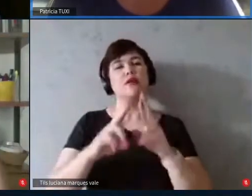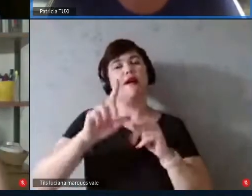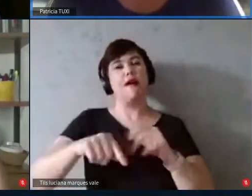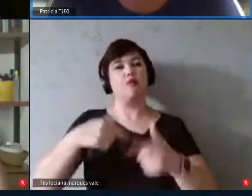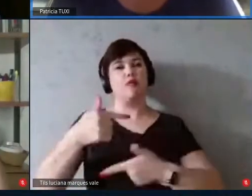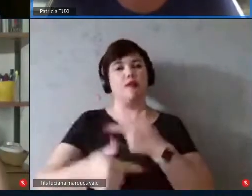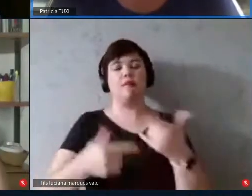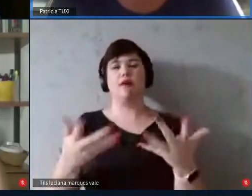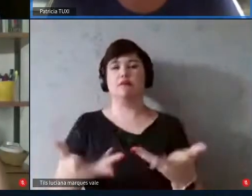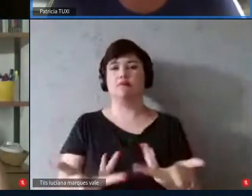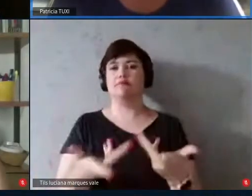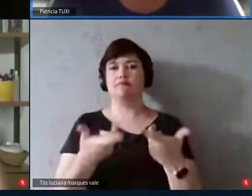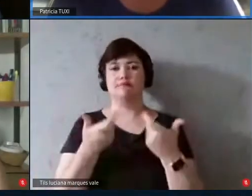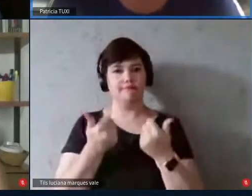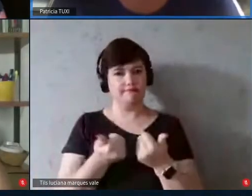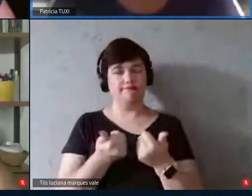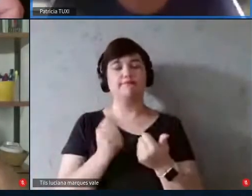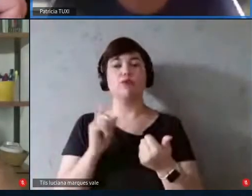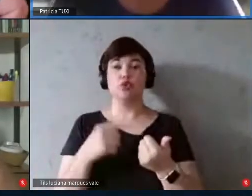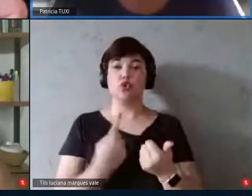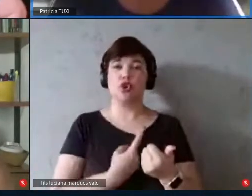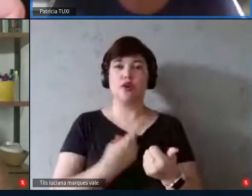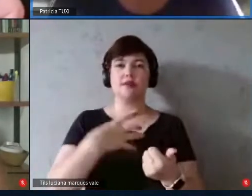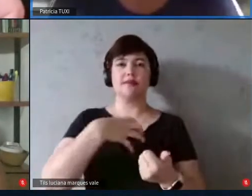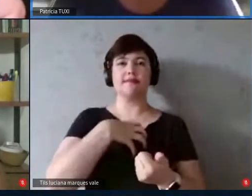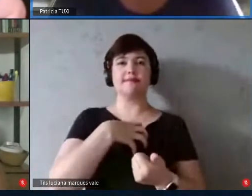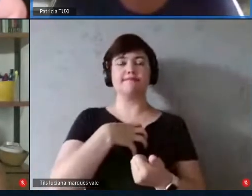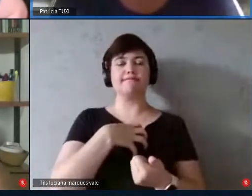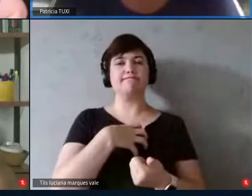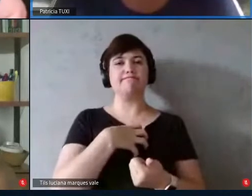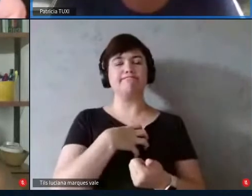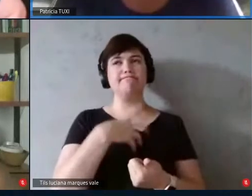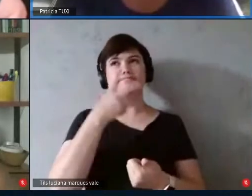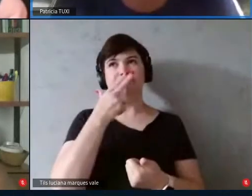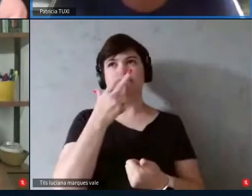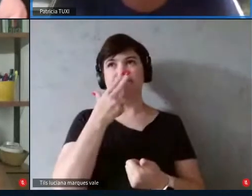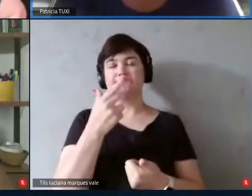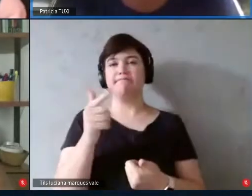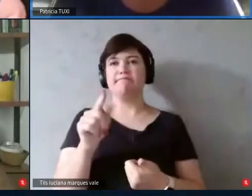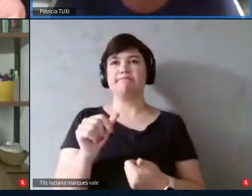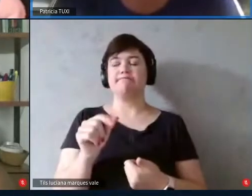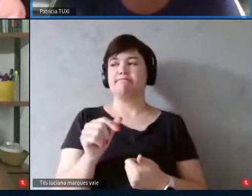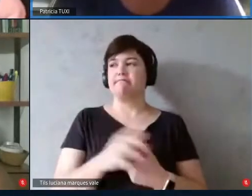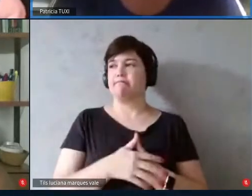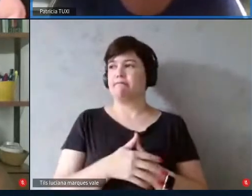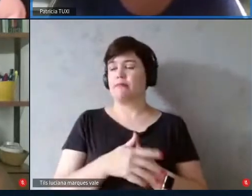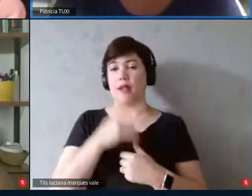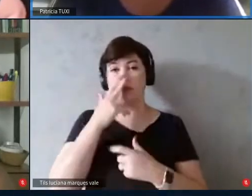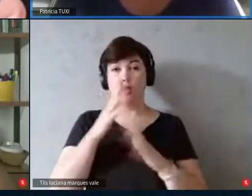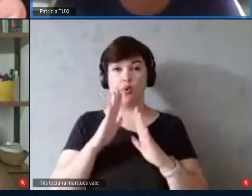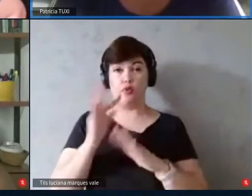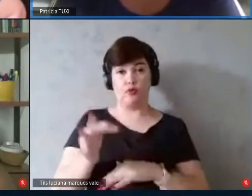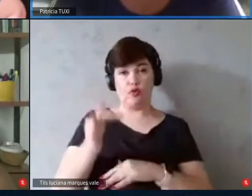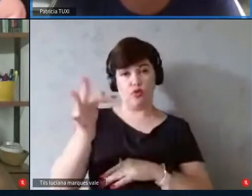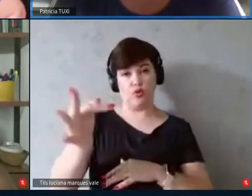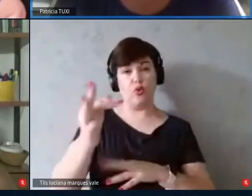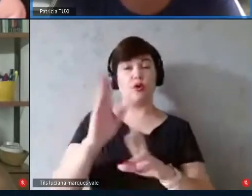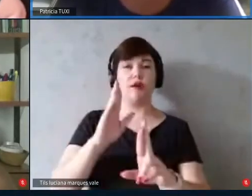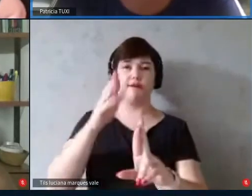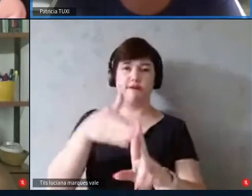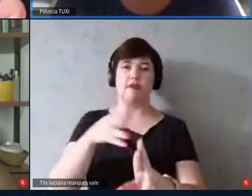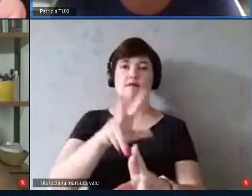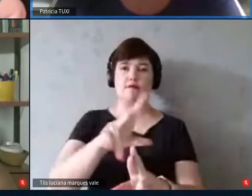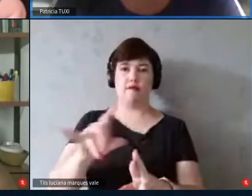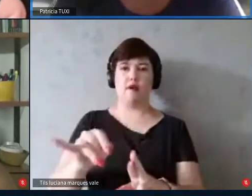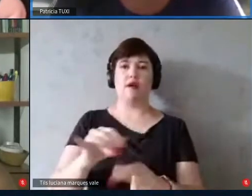lindo. Um trabalho que a gente sente que novamente vira um foco para futuras referências. Então,